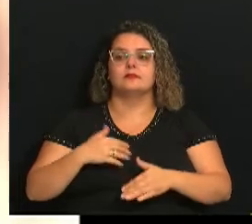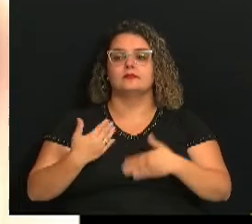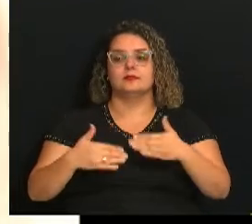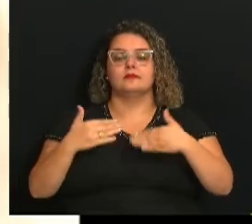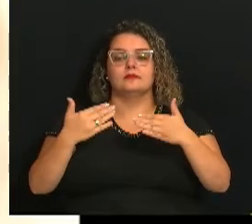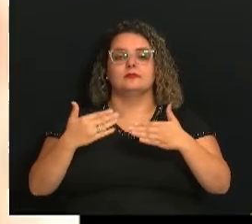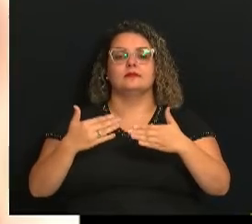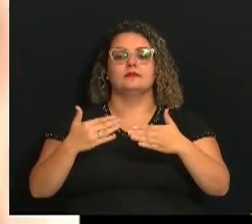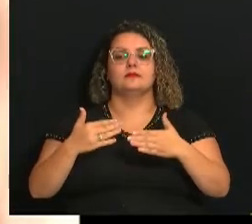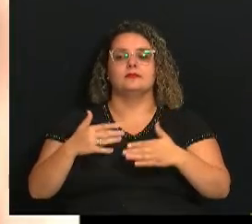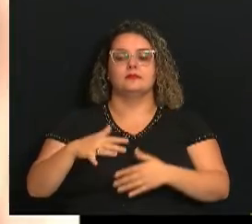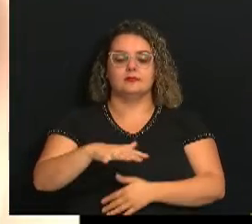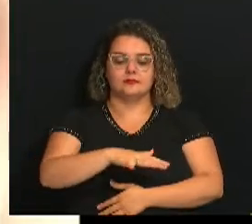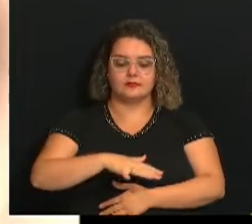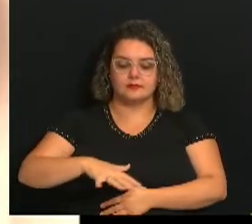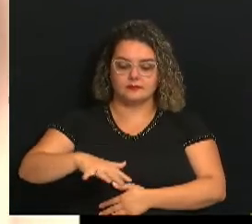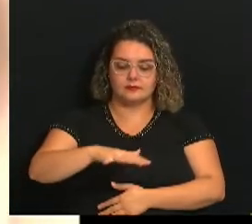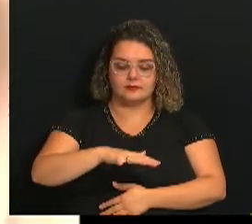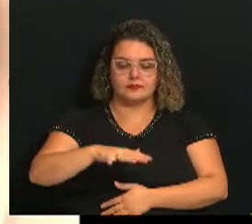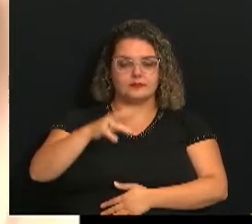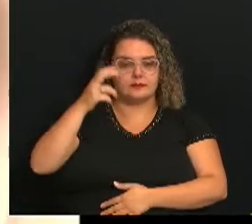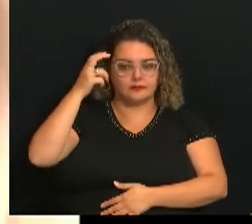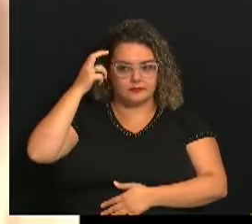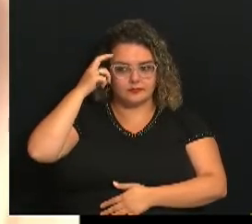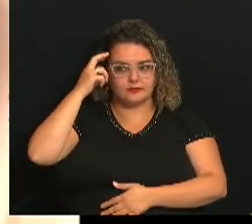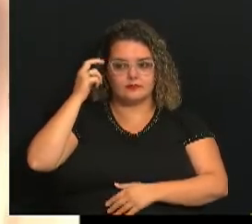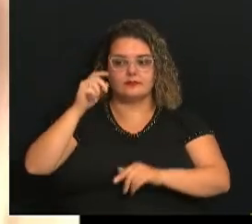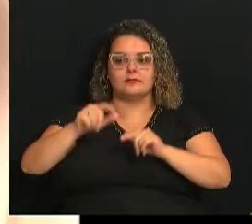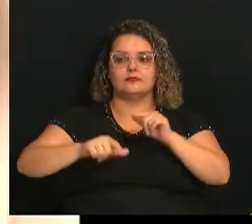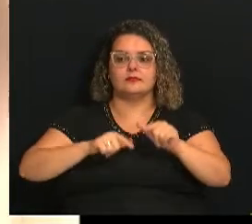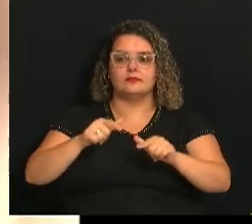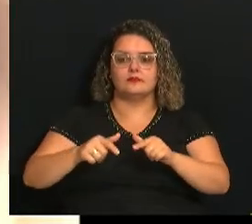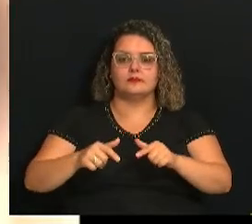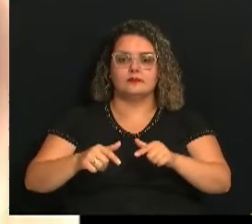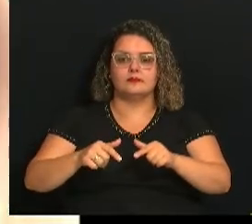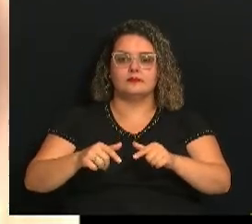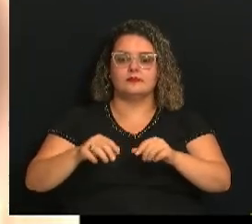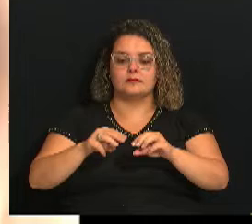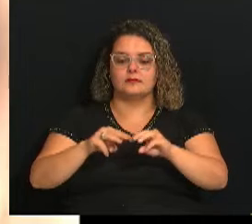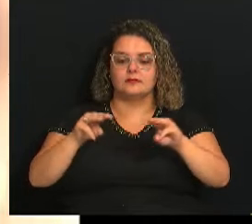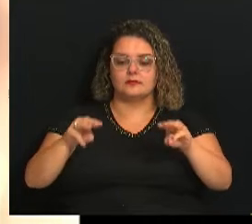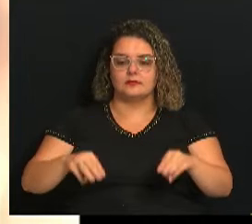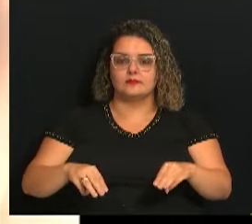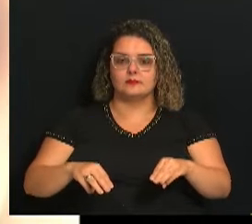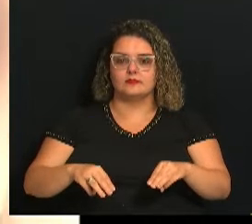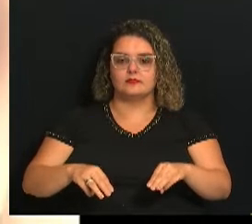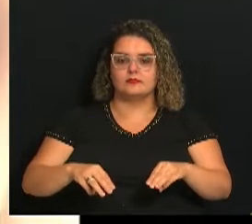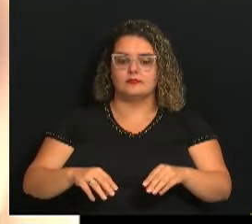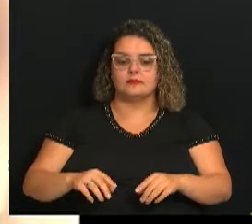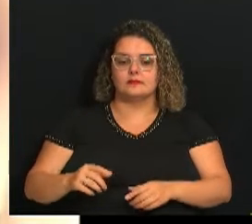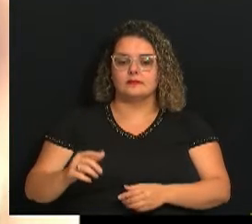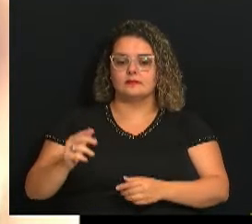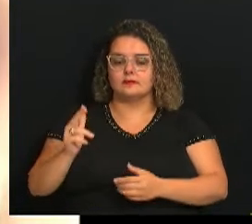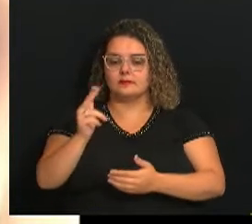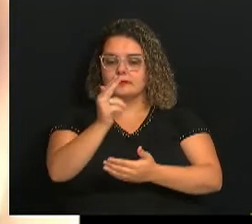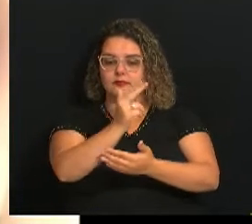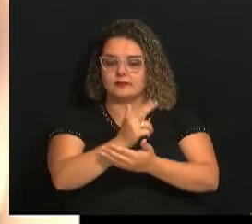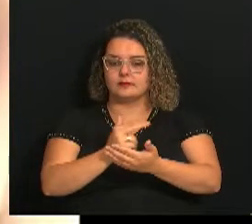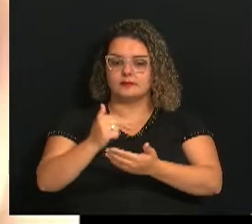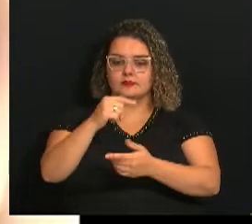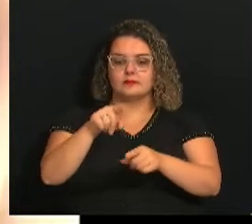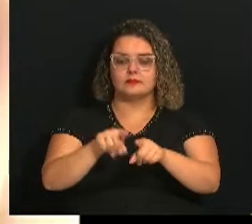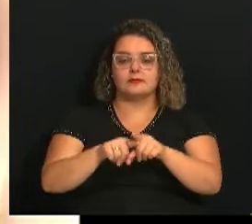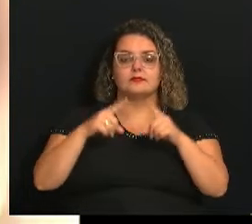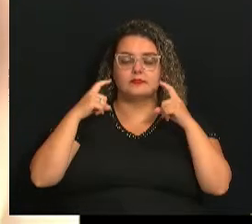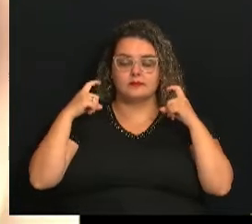no campo da ação cultural, eu fui trabalhar num museu, no Museu da Imagem e do Som, onde eu fui diretora